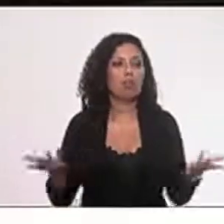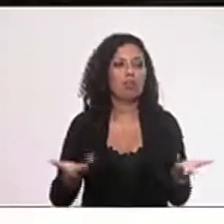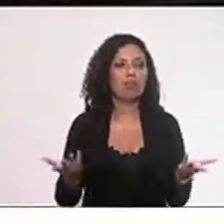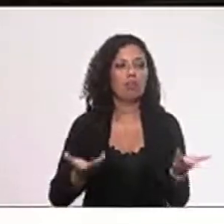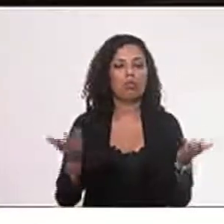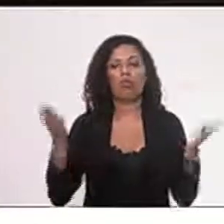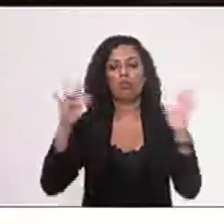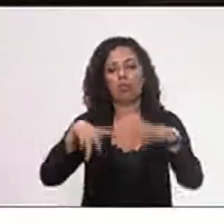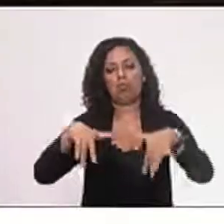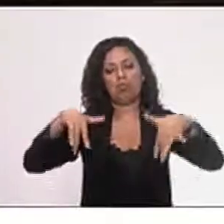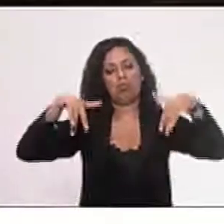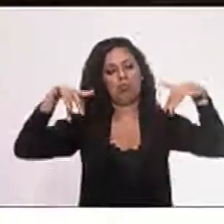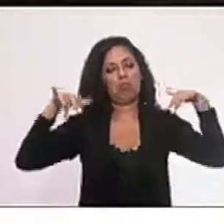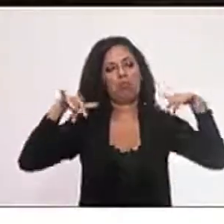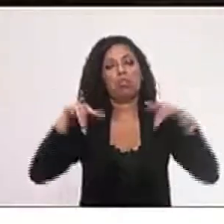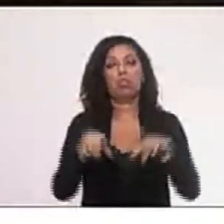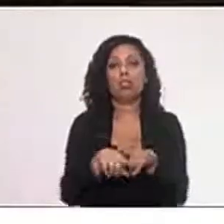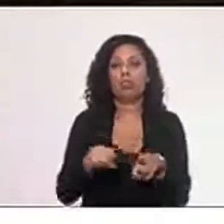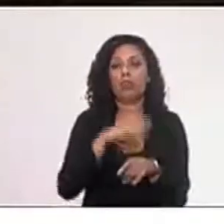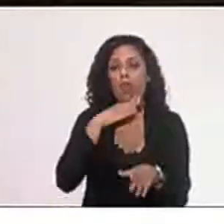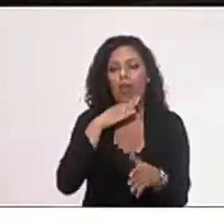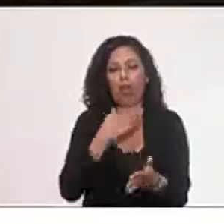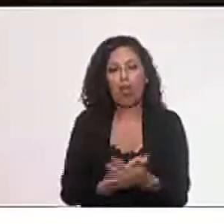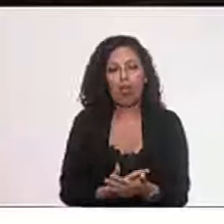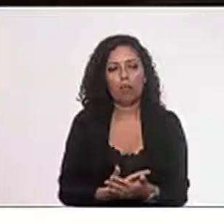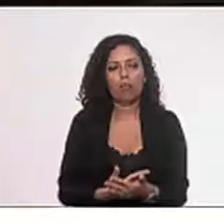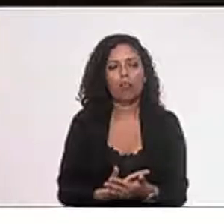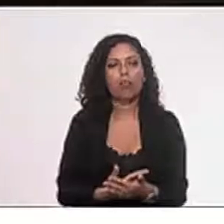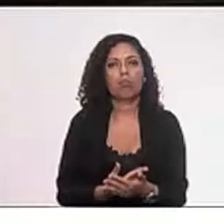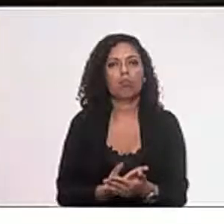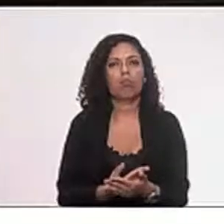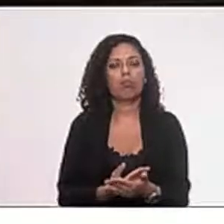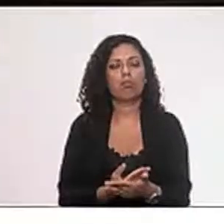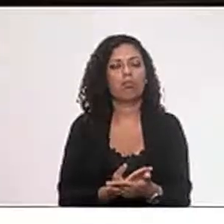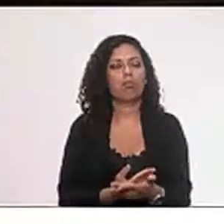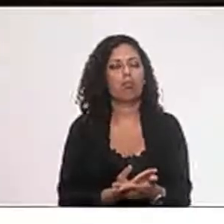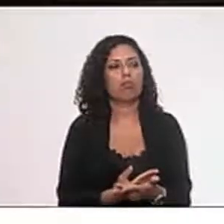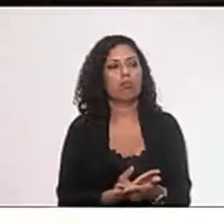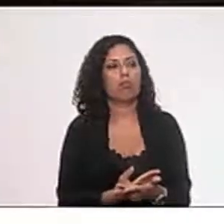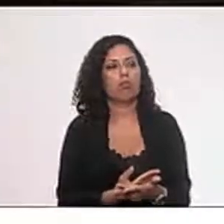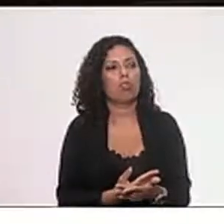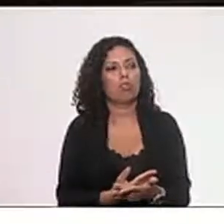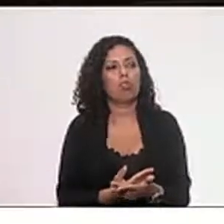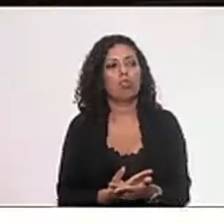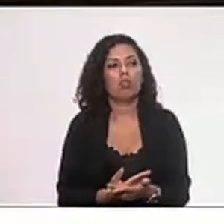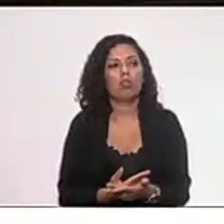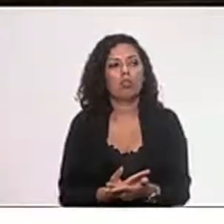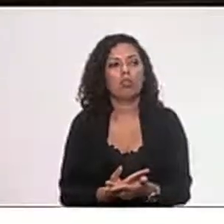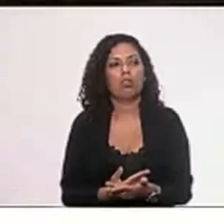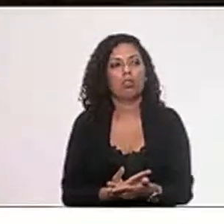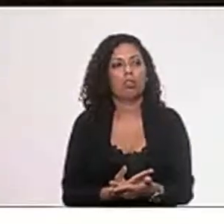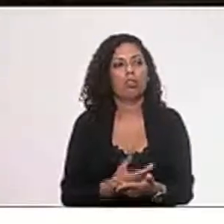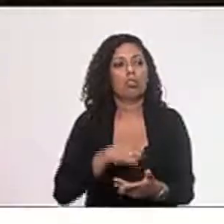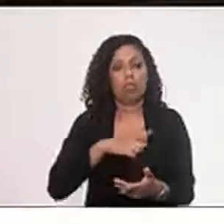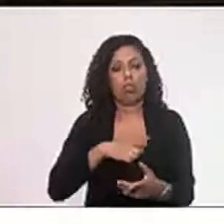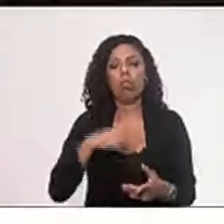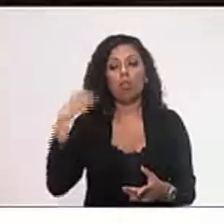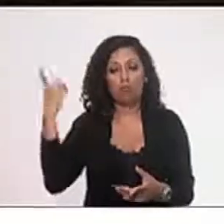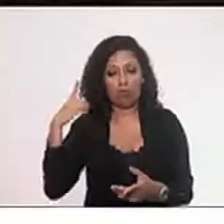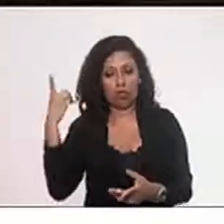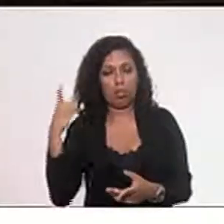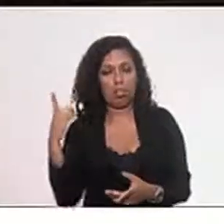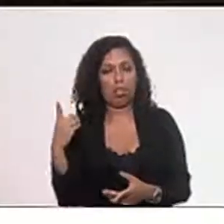e mais estupefato ainda é com o fato de que há deputados que defendem